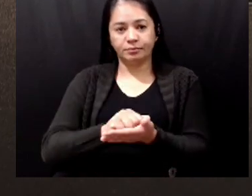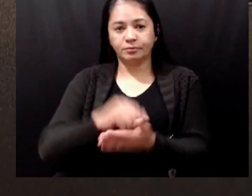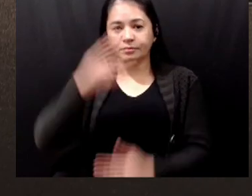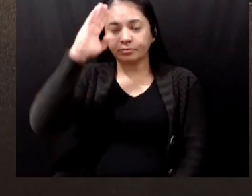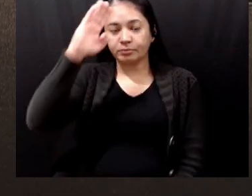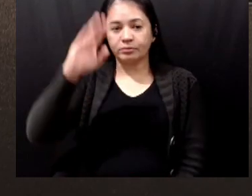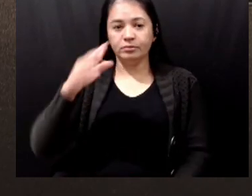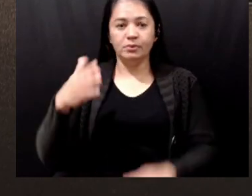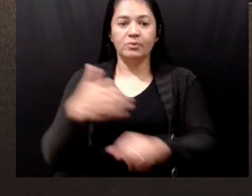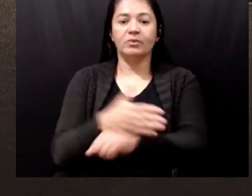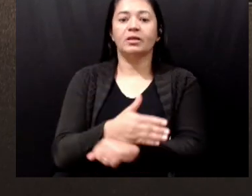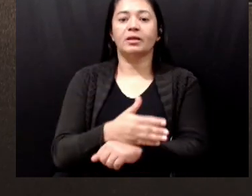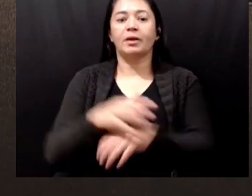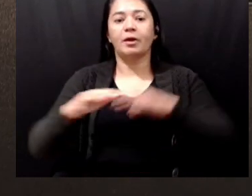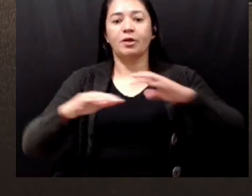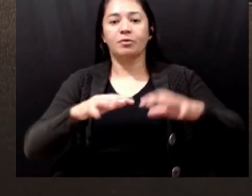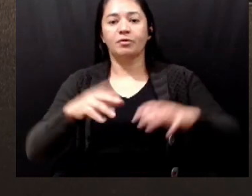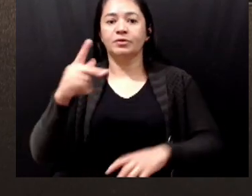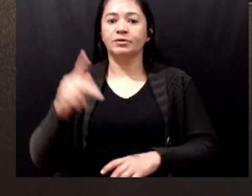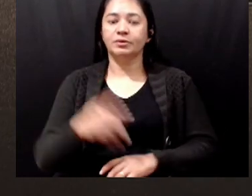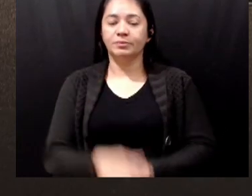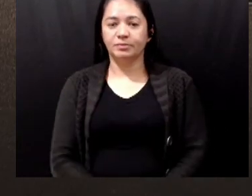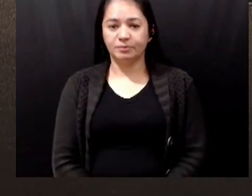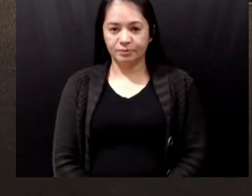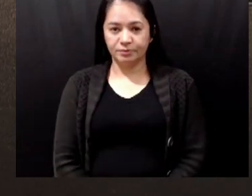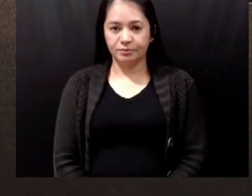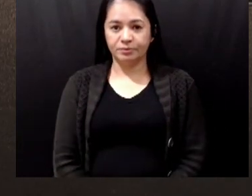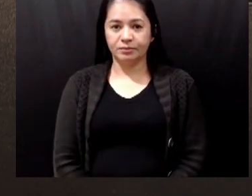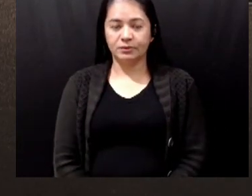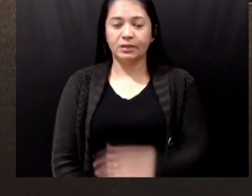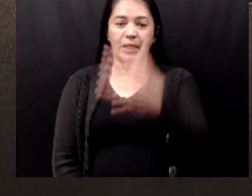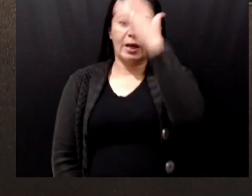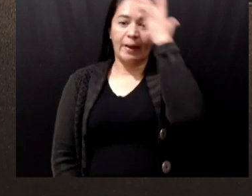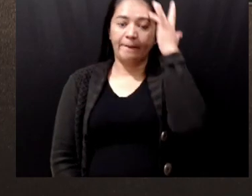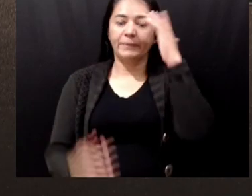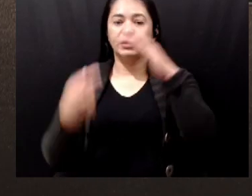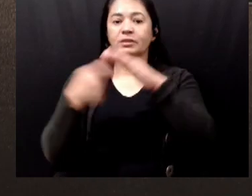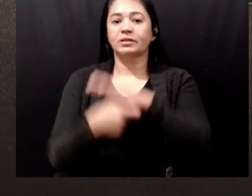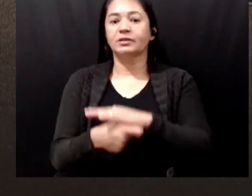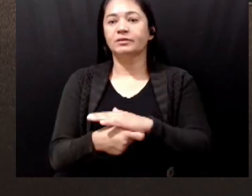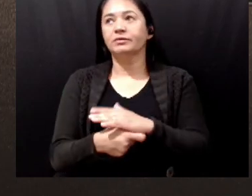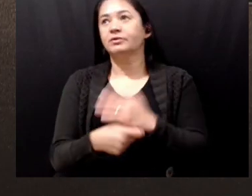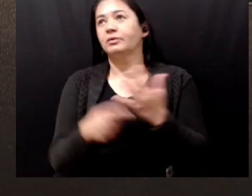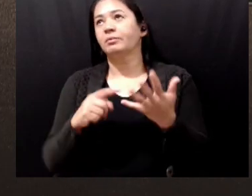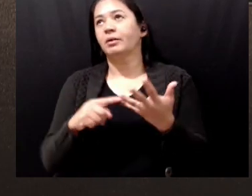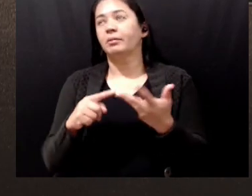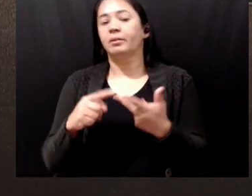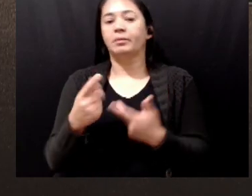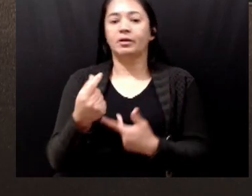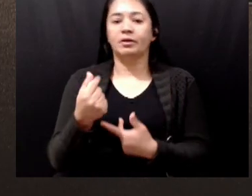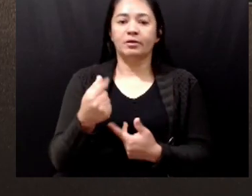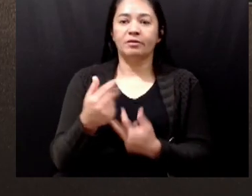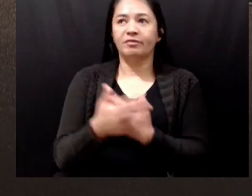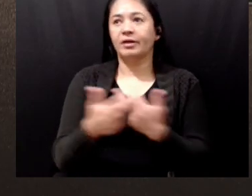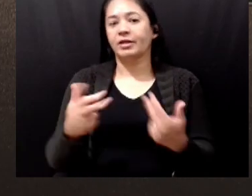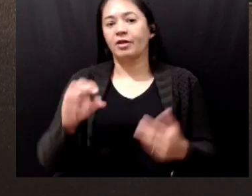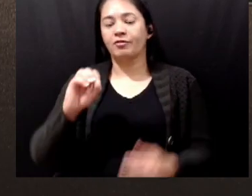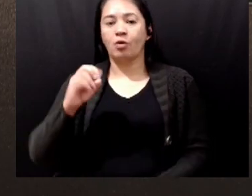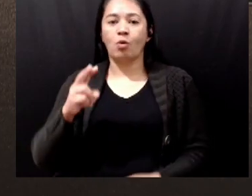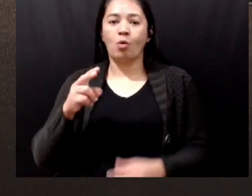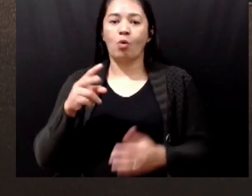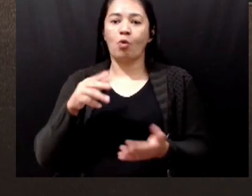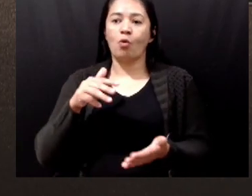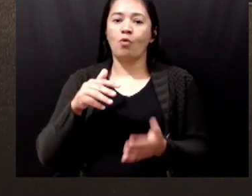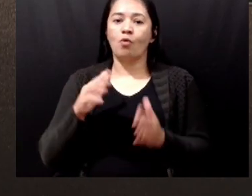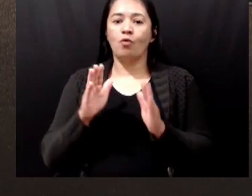movimentar os teus ativos novamente. A pessoa investiu em renda variável ou renda fixa. Existe uma diferença quando a corretora